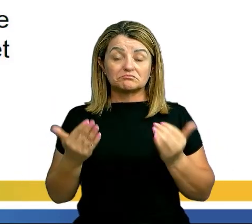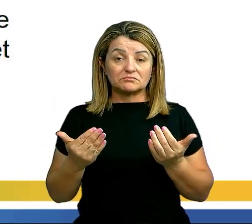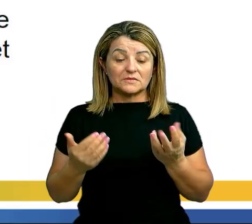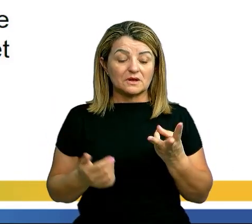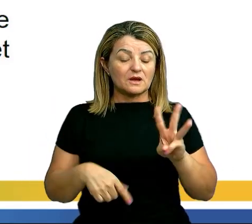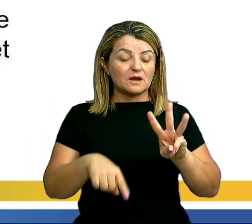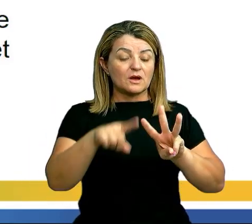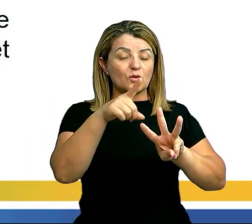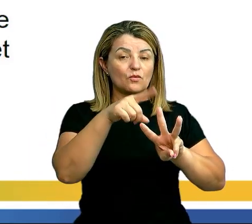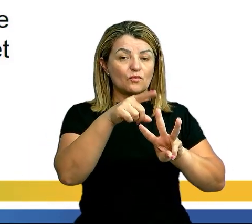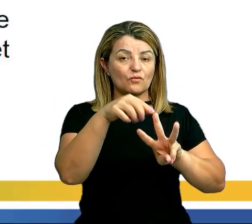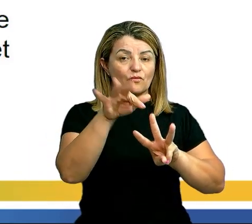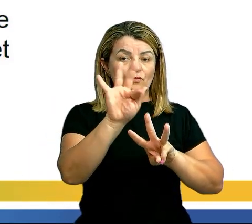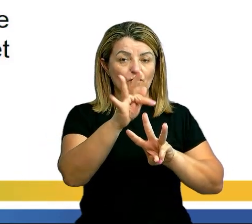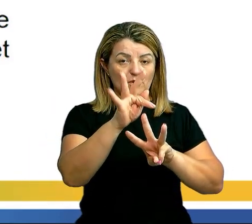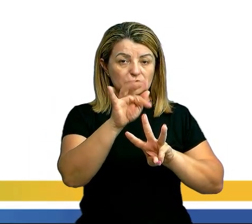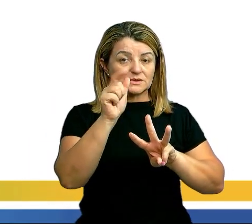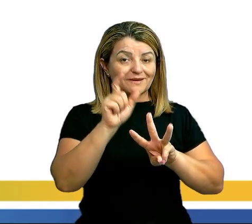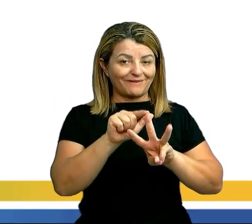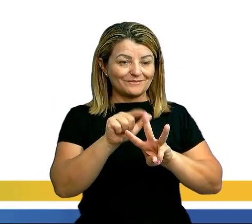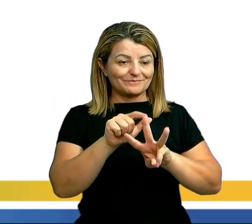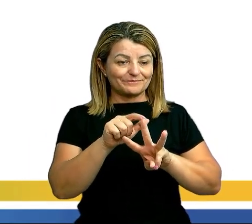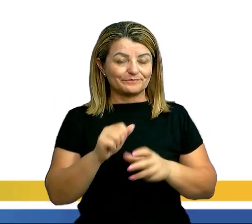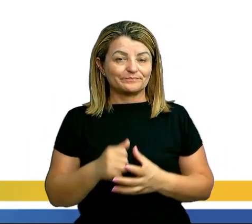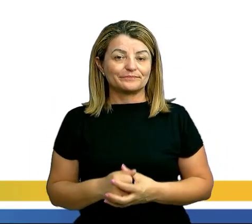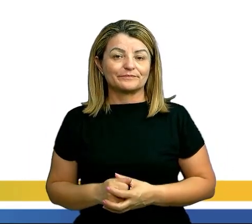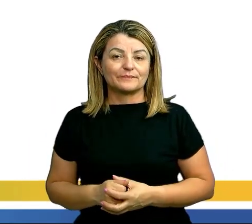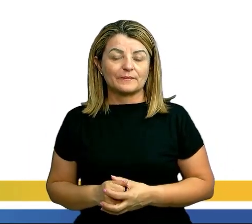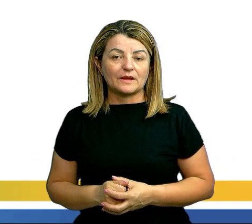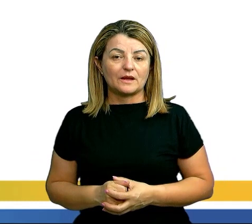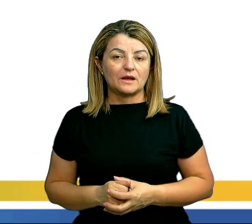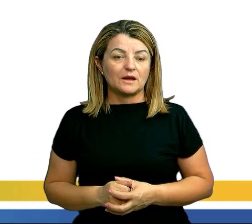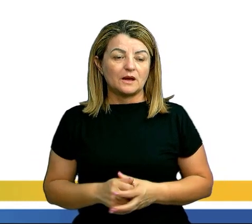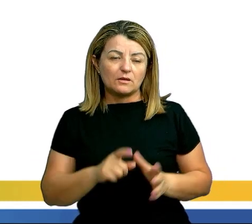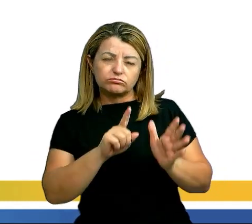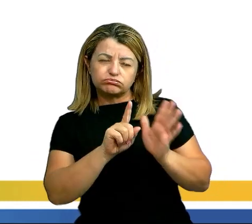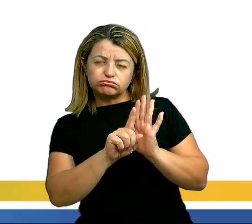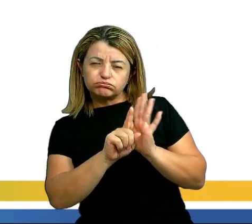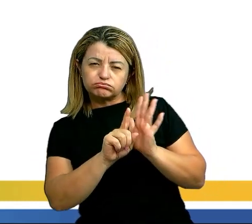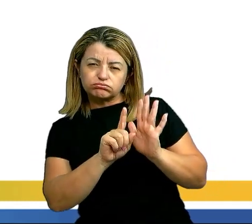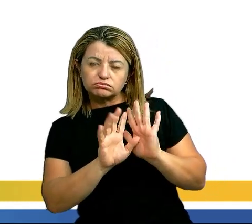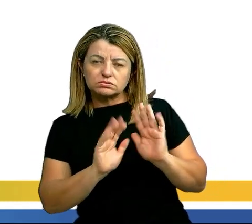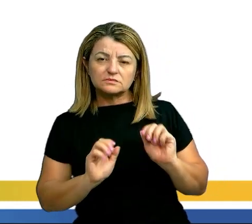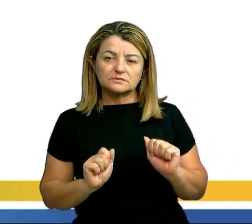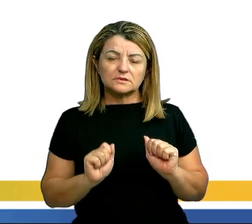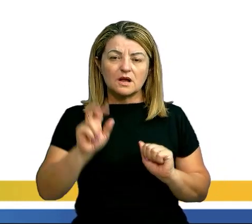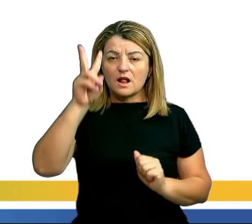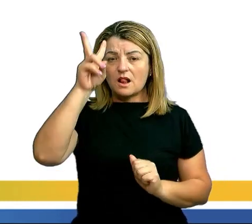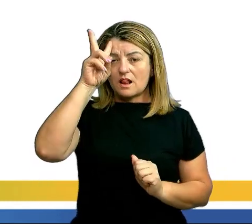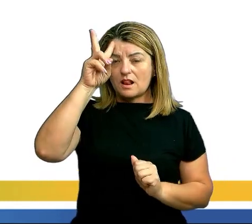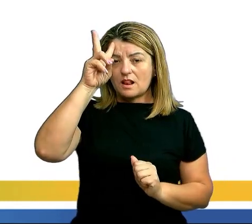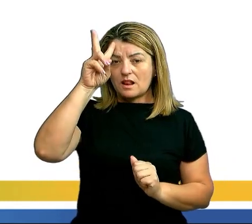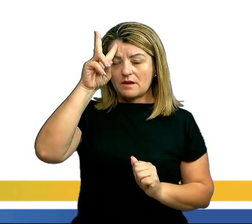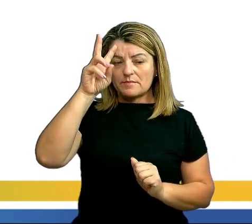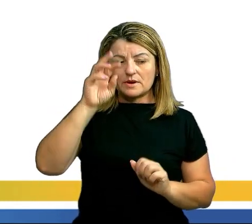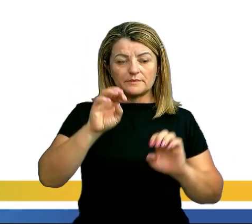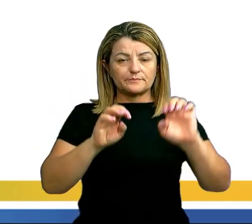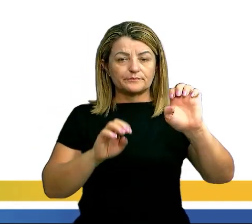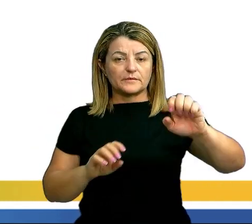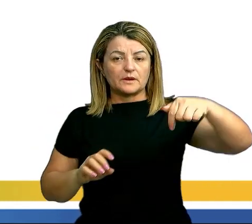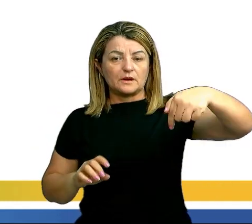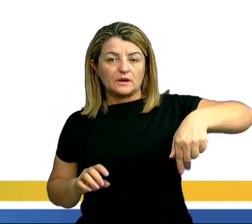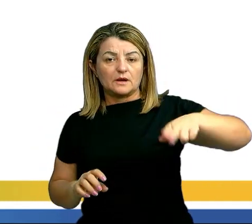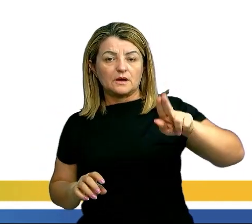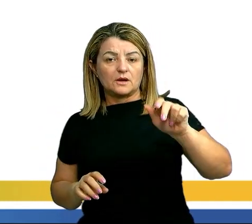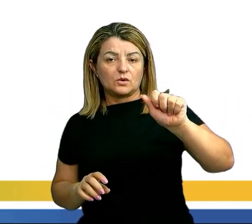graus Fahrenheit aproximadamente. Analisando a alternativa, temos que lembrar que a equação de conversão entre